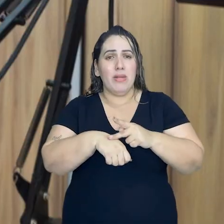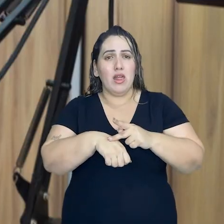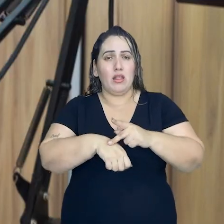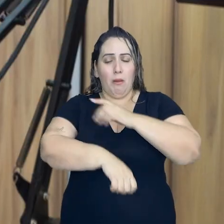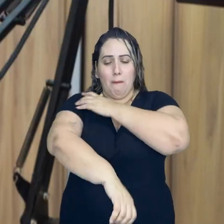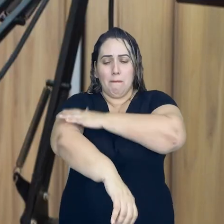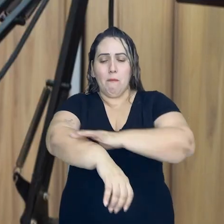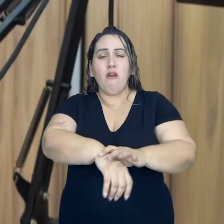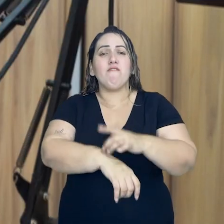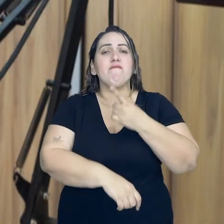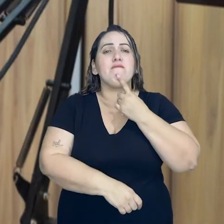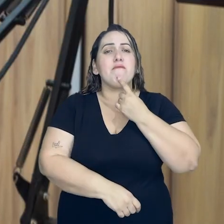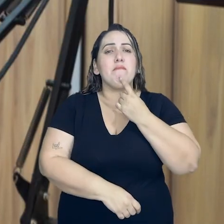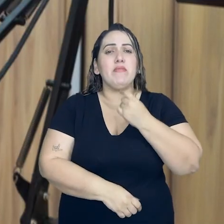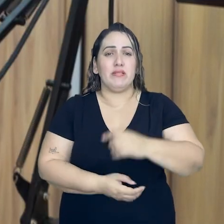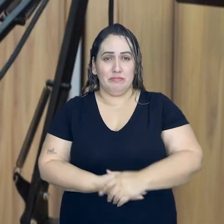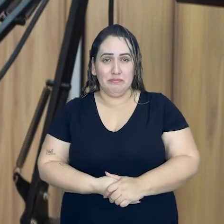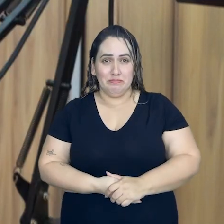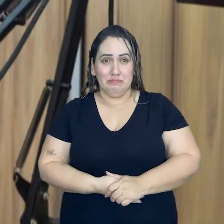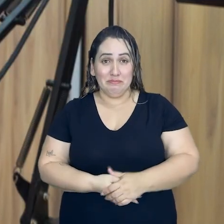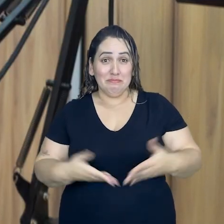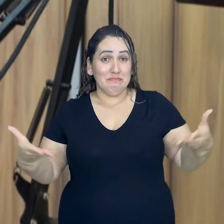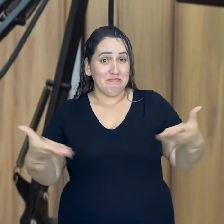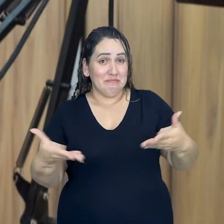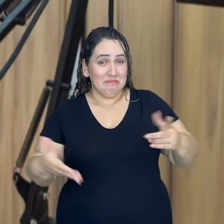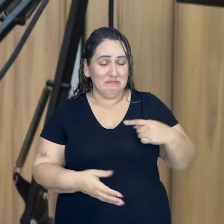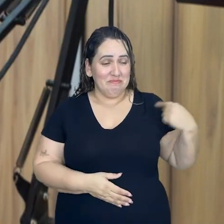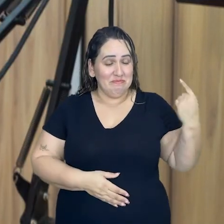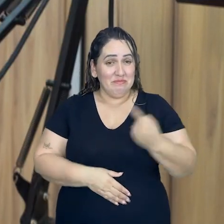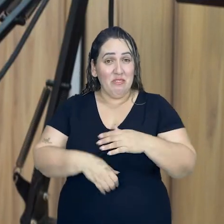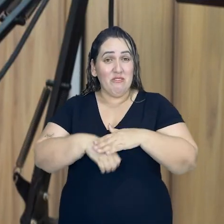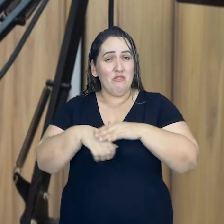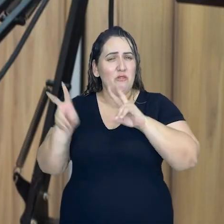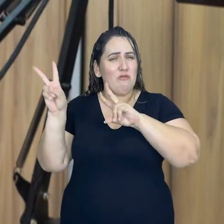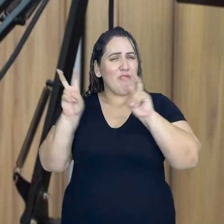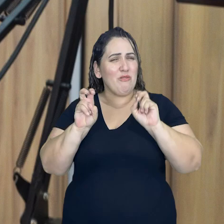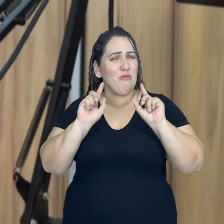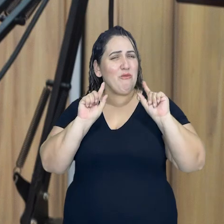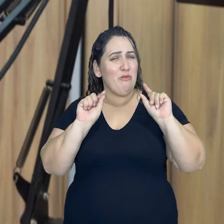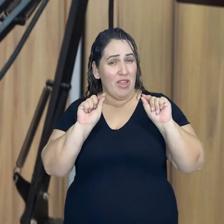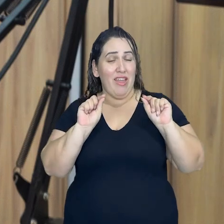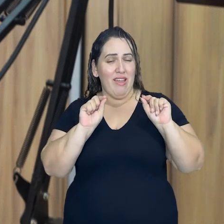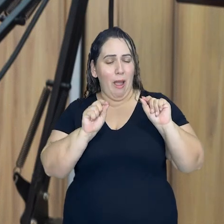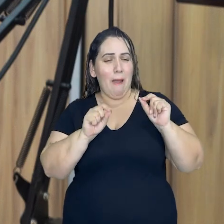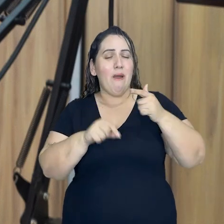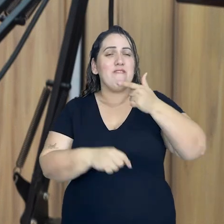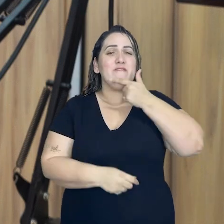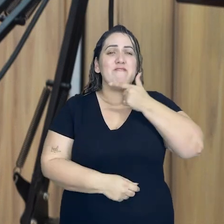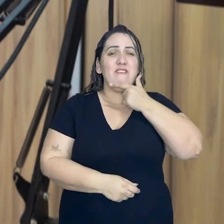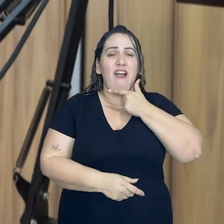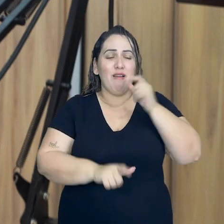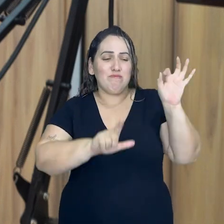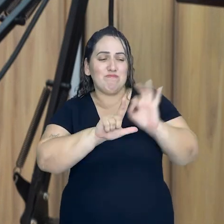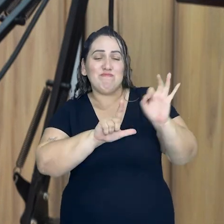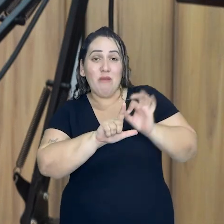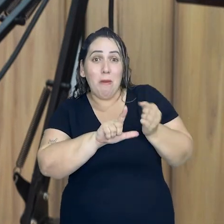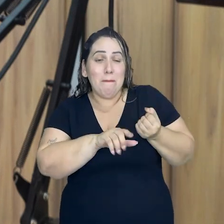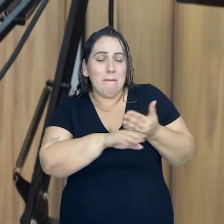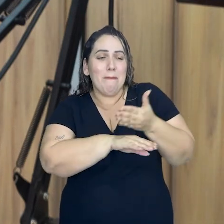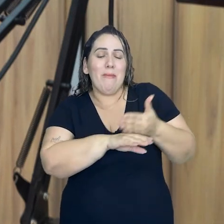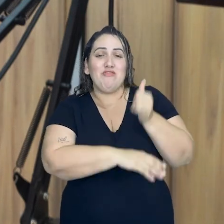no episódio de hoje nós vamos falar sobre os desafios do financiamento de campanhas femininas. Nós temos hoje